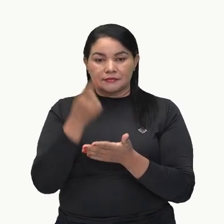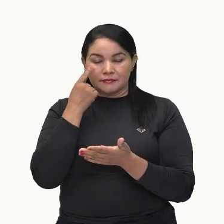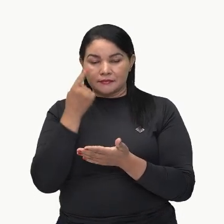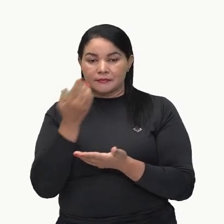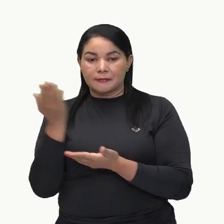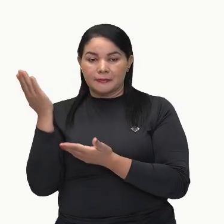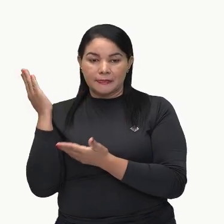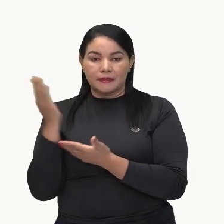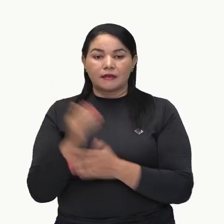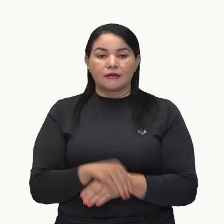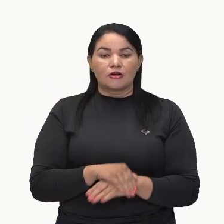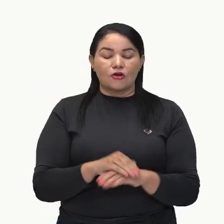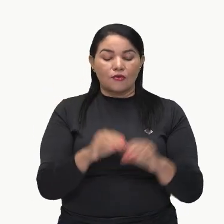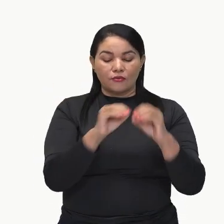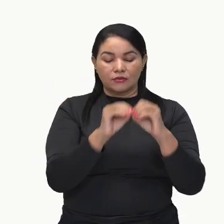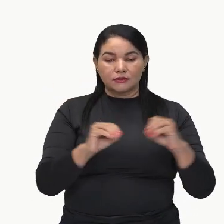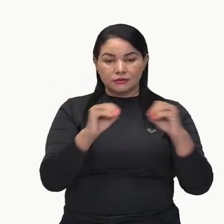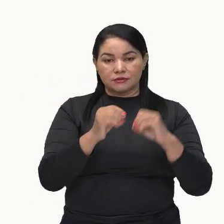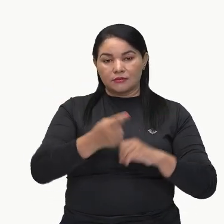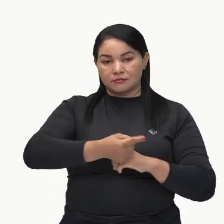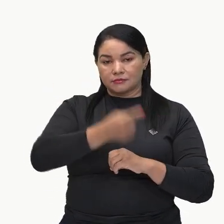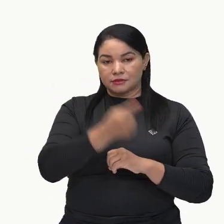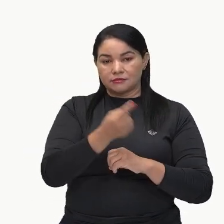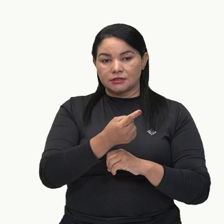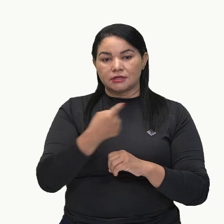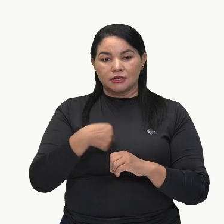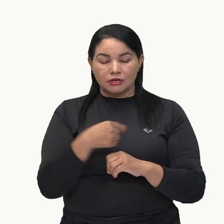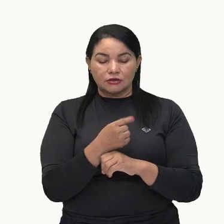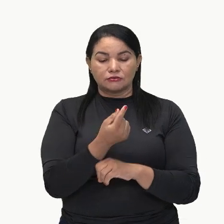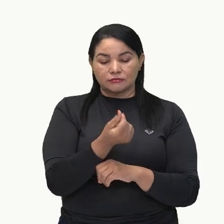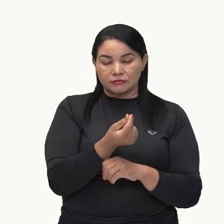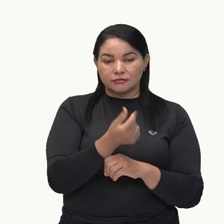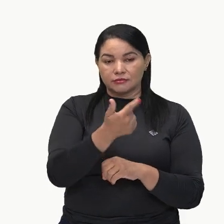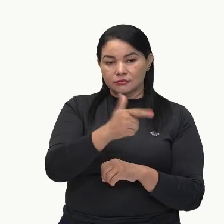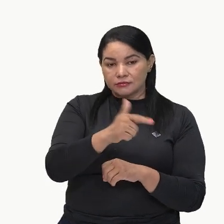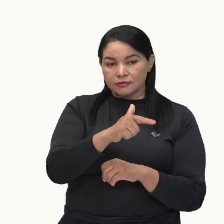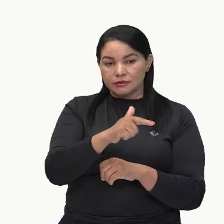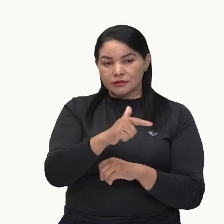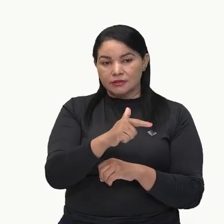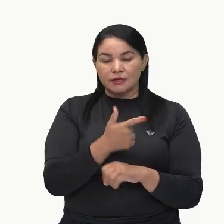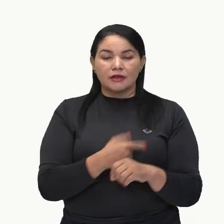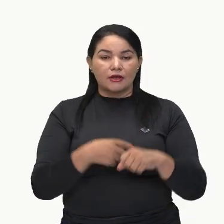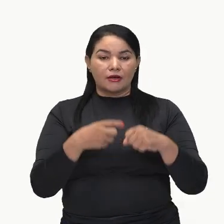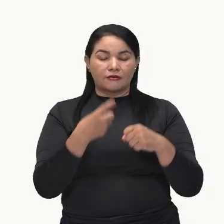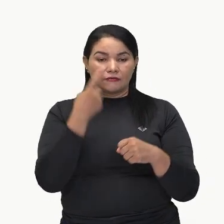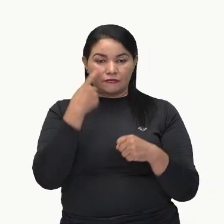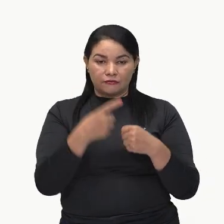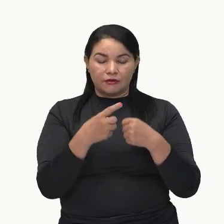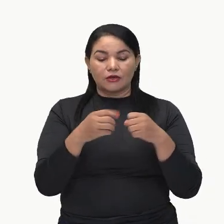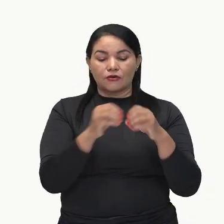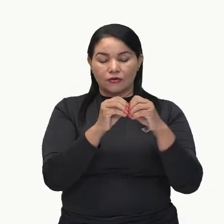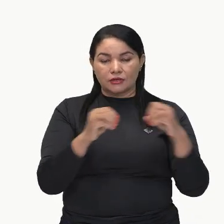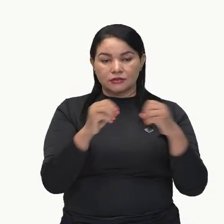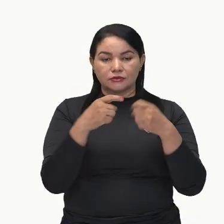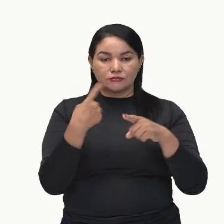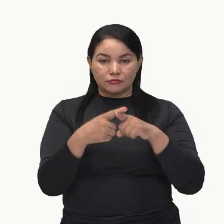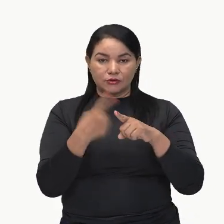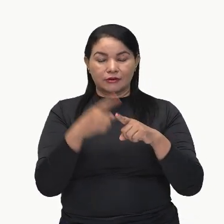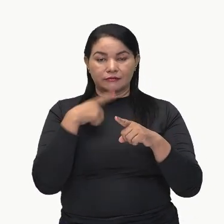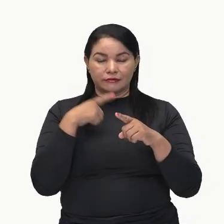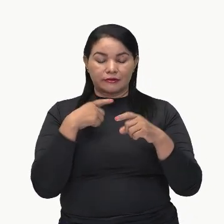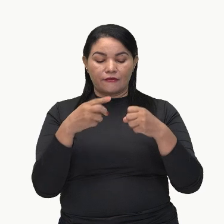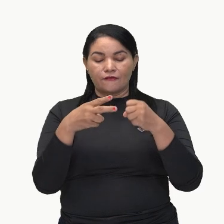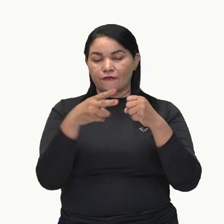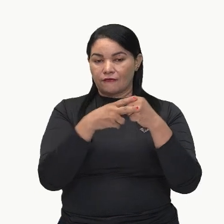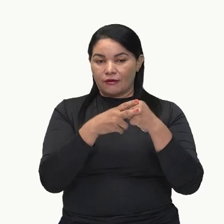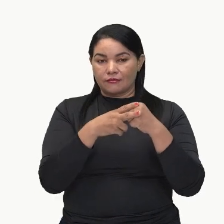estou sem dinheiro, e aí eu vejo que é oração porque tem o verbo estou, eu